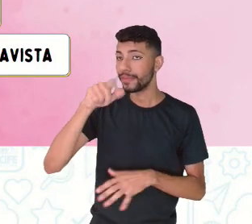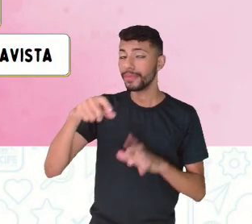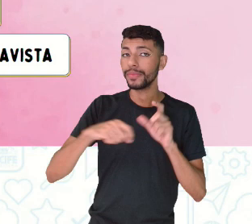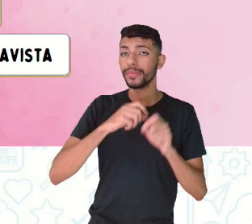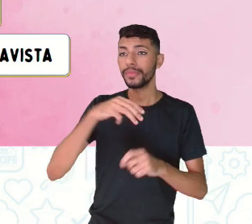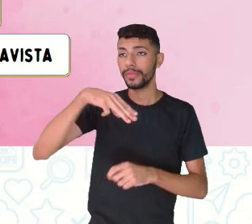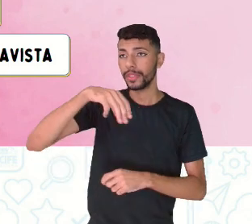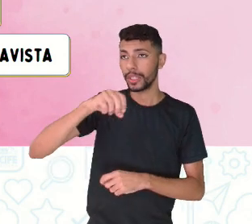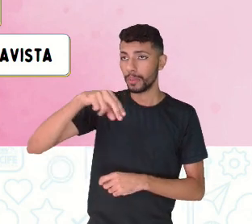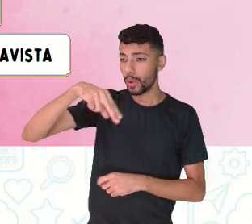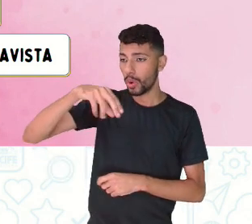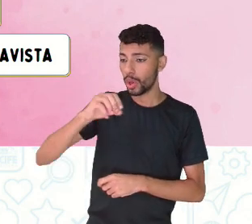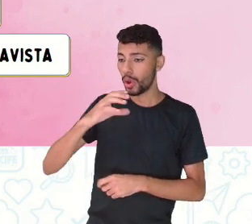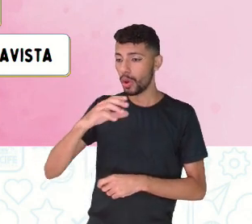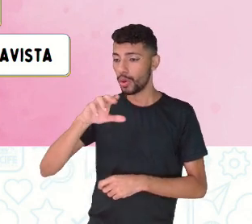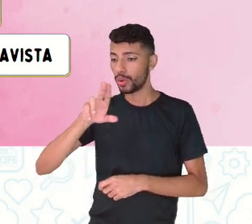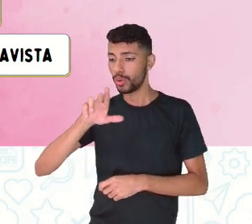das